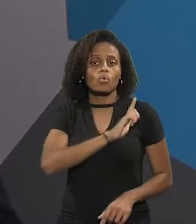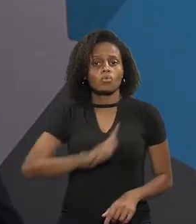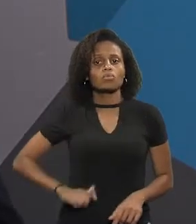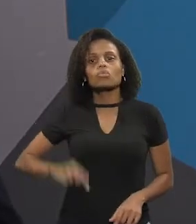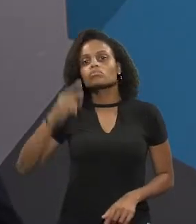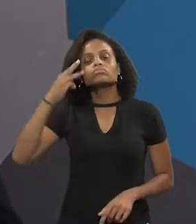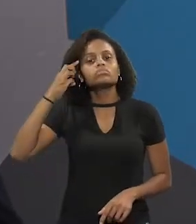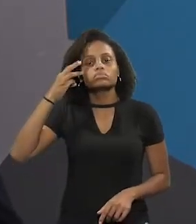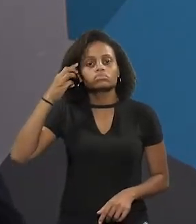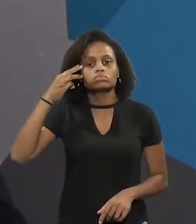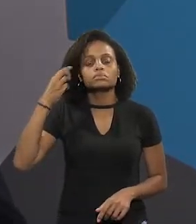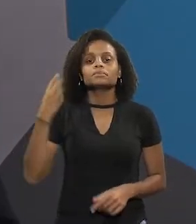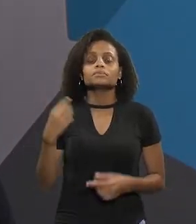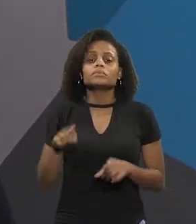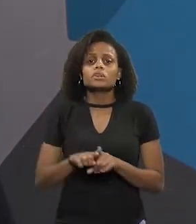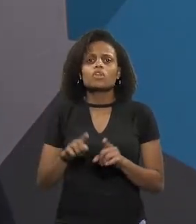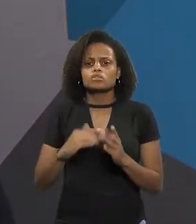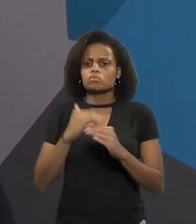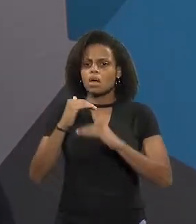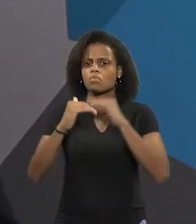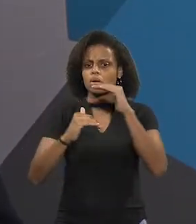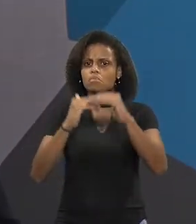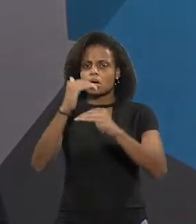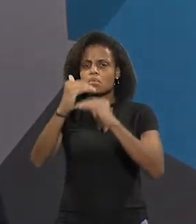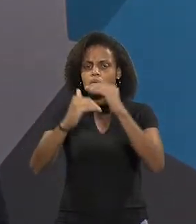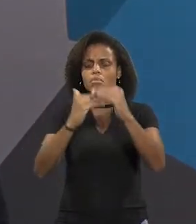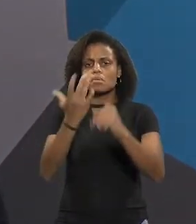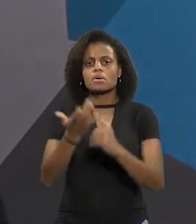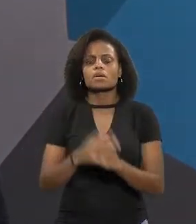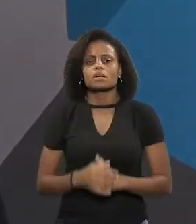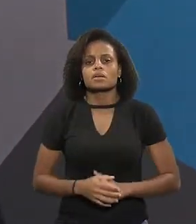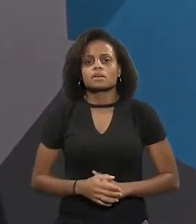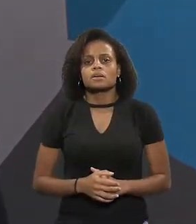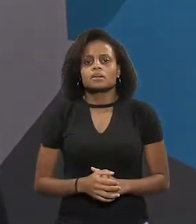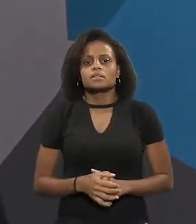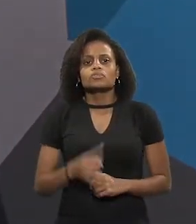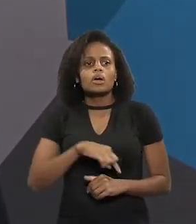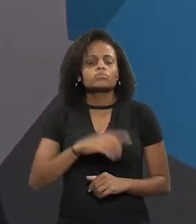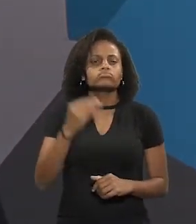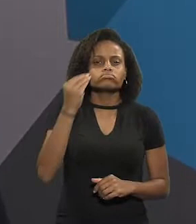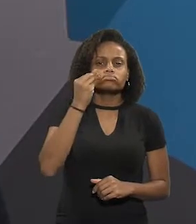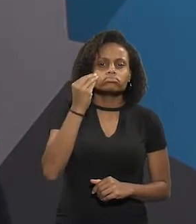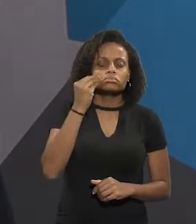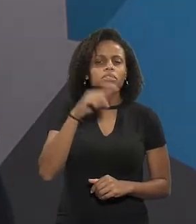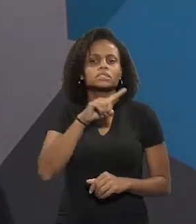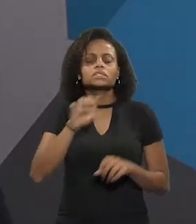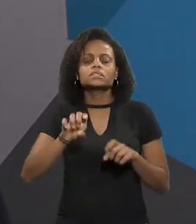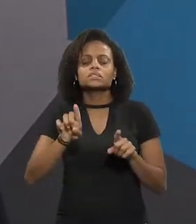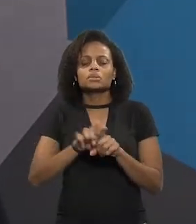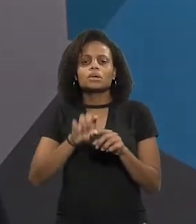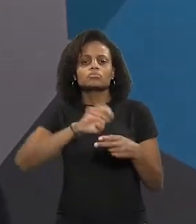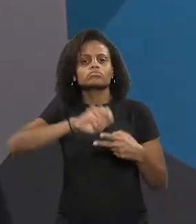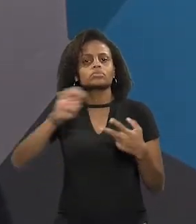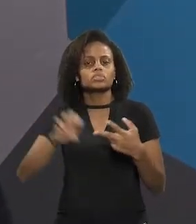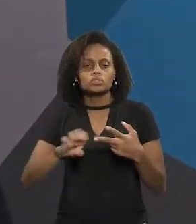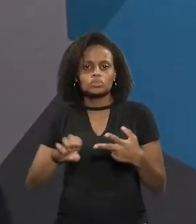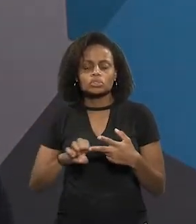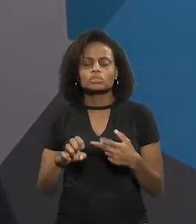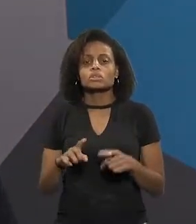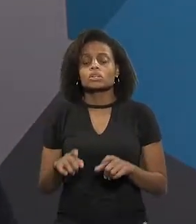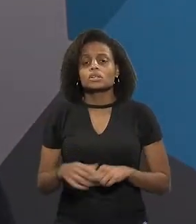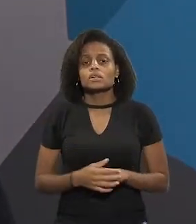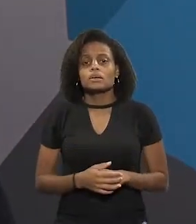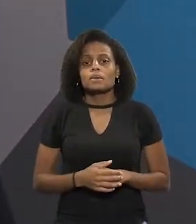uma escalada de movimentos, eleições, pós-eleições, com essa experiência do Executivo, sobretudo